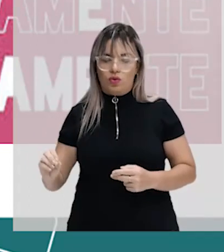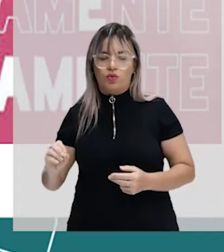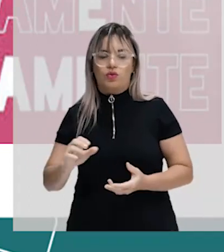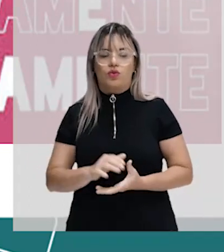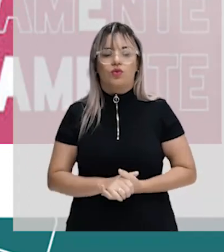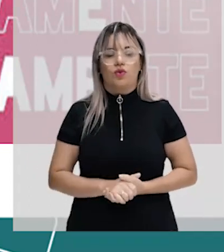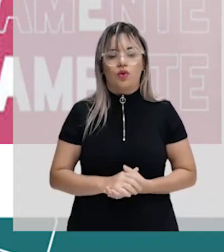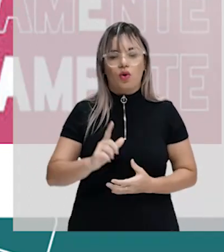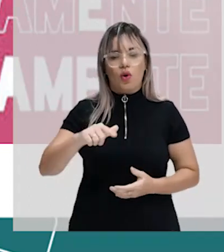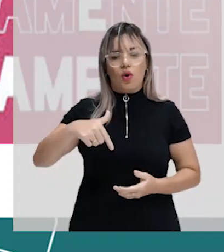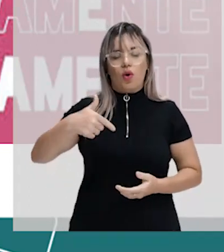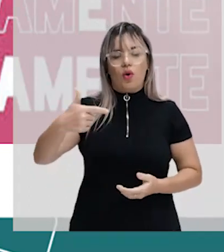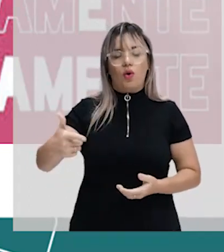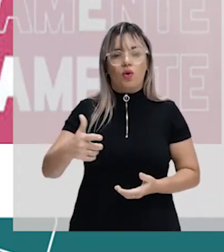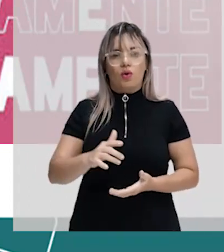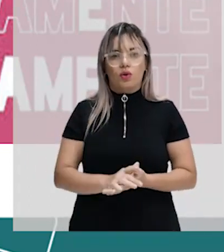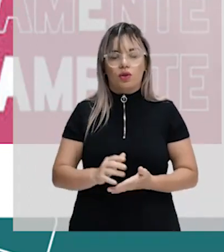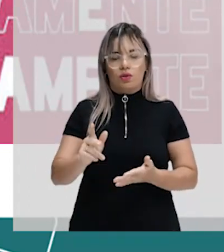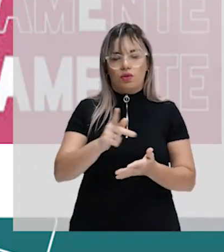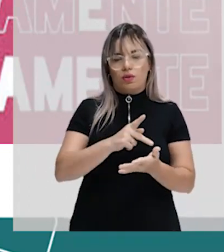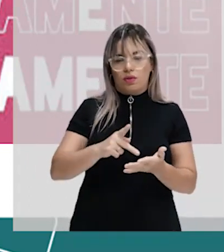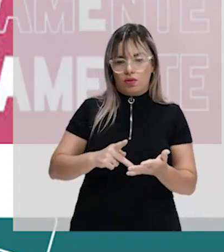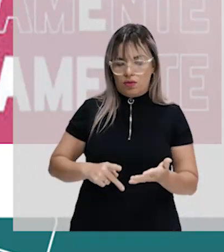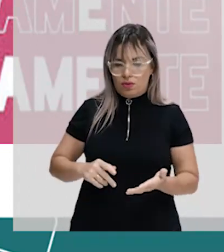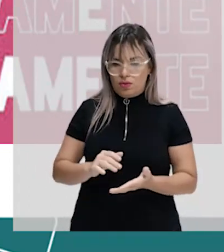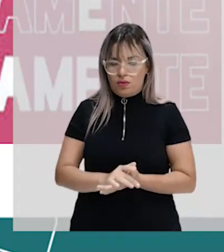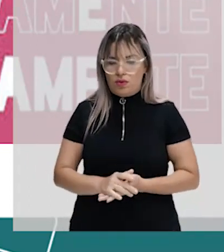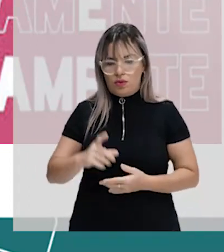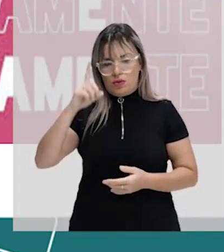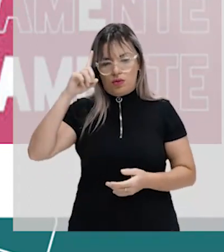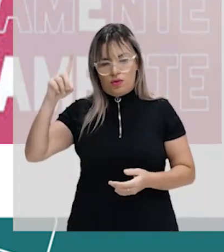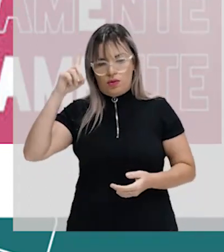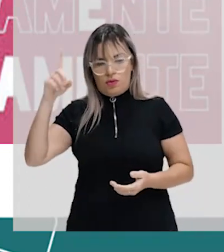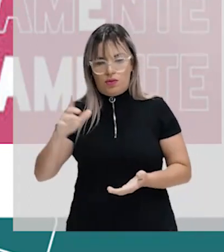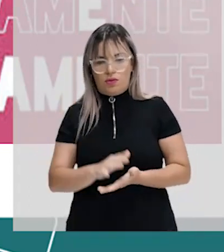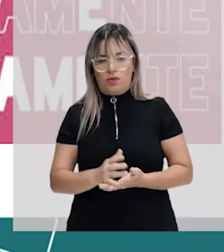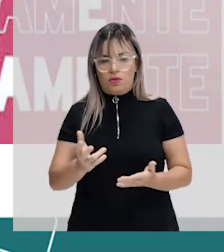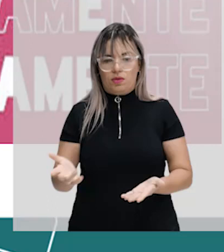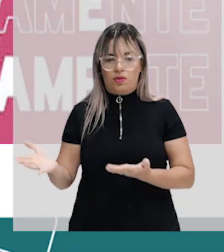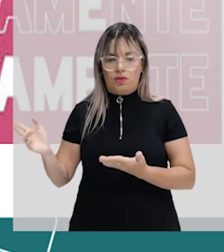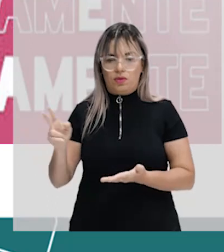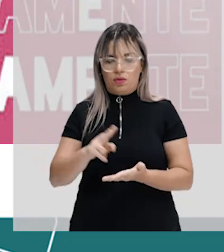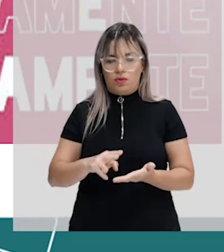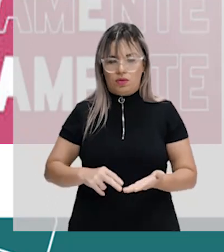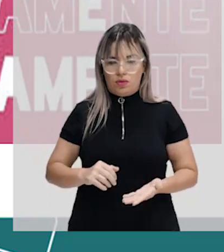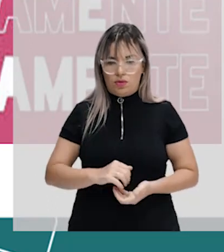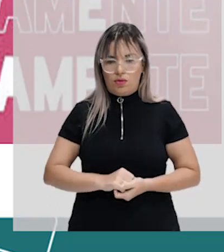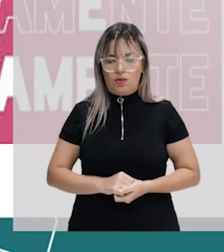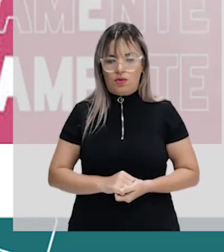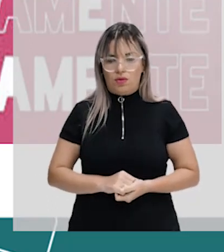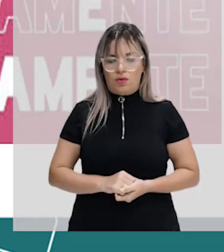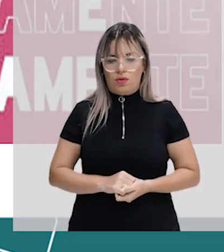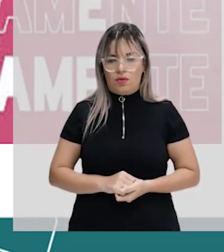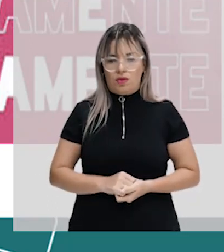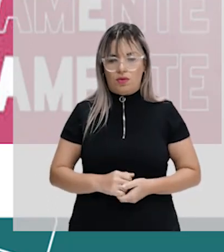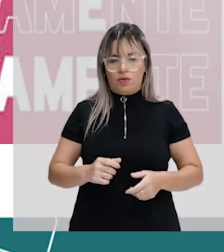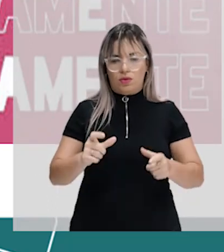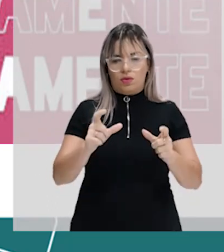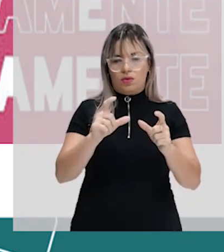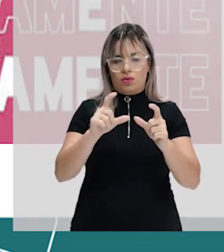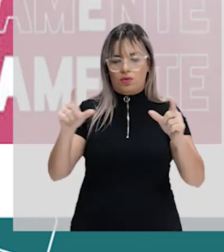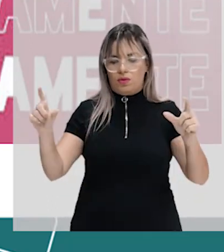Diariamente. Observa como é que se dispõem as palavras. As palavras diariamente foram escritas,